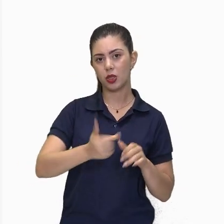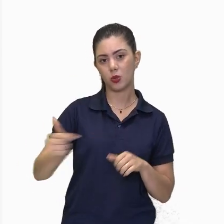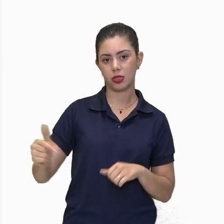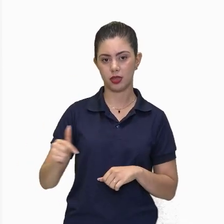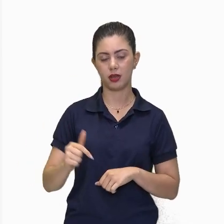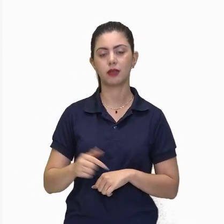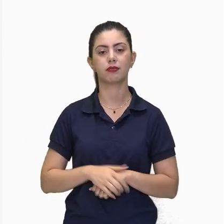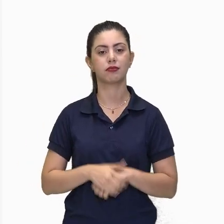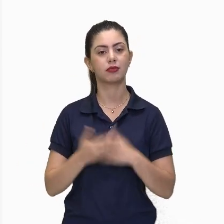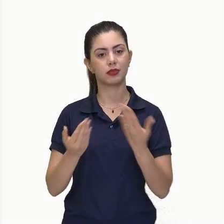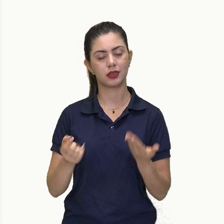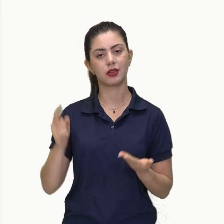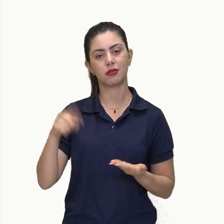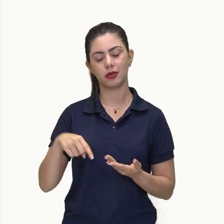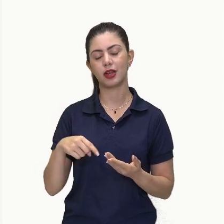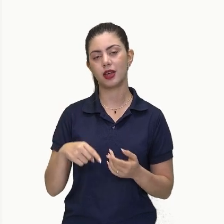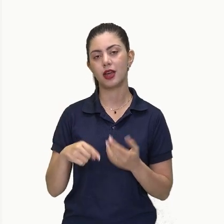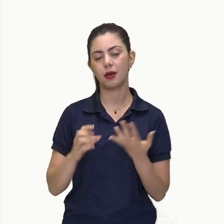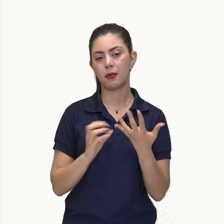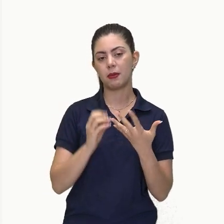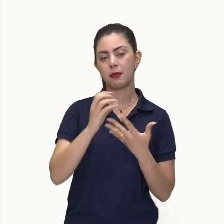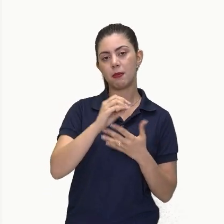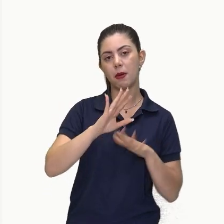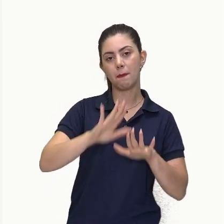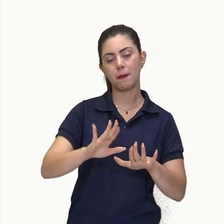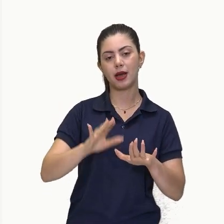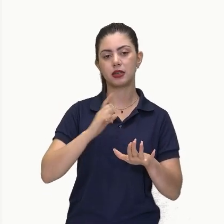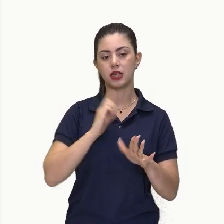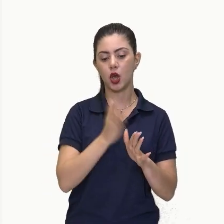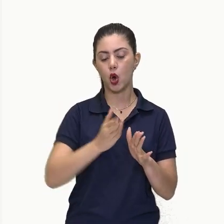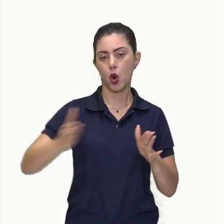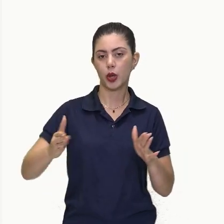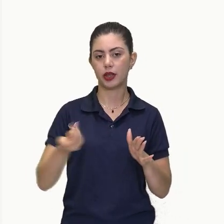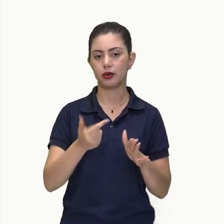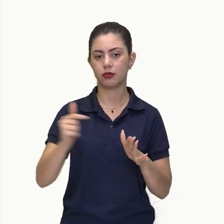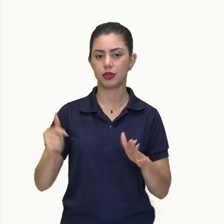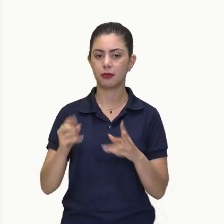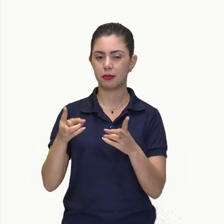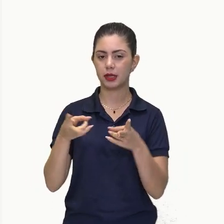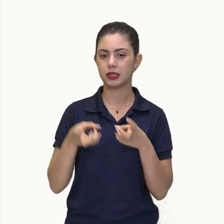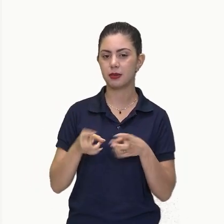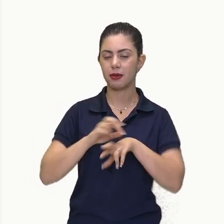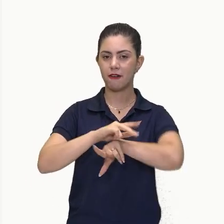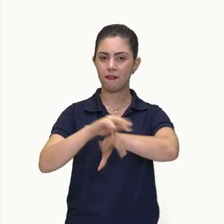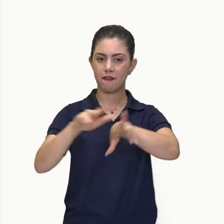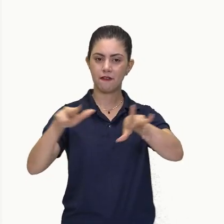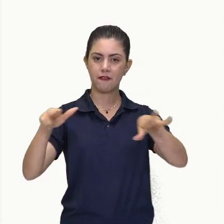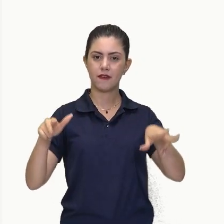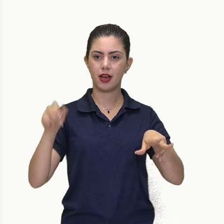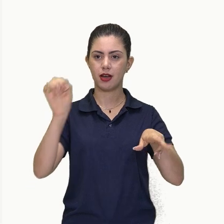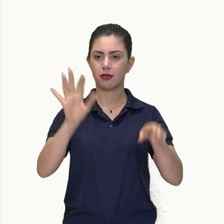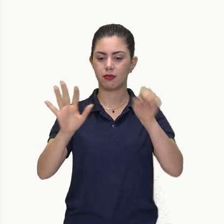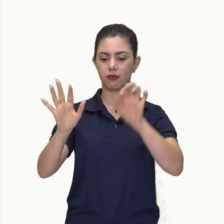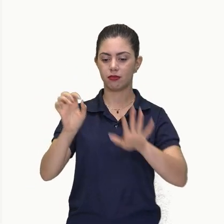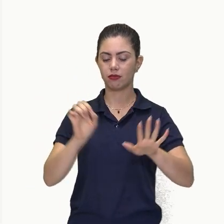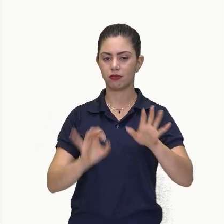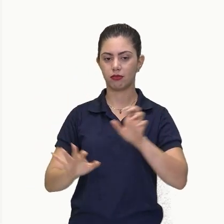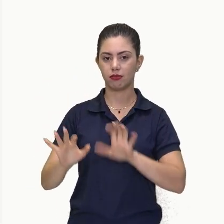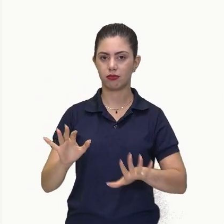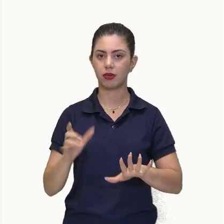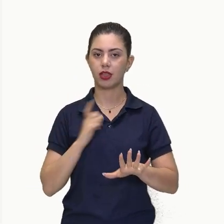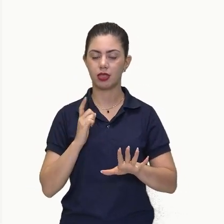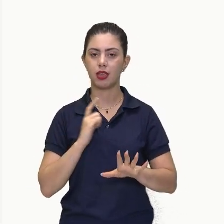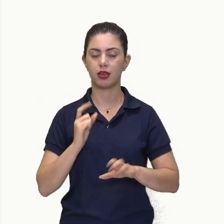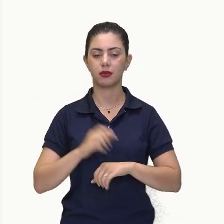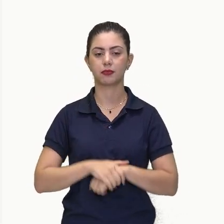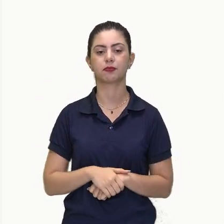exemplo de teia alimentar, uma grande diversidade de espécies sendo representadas aqui nessa teia.